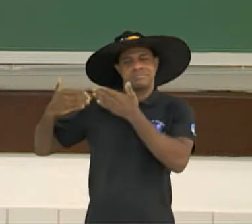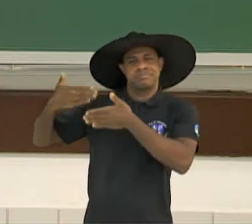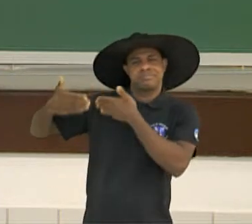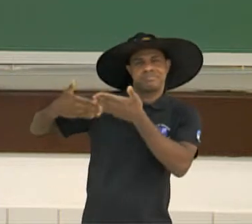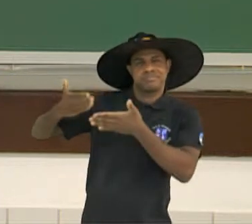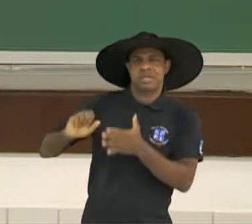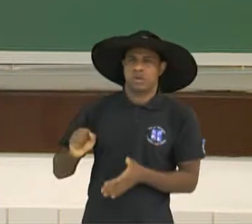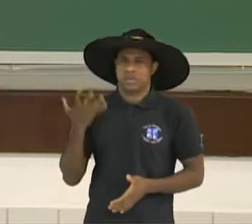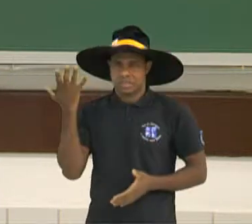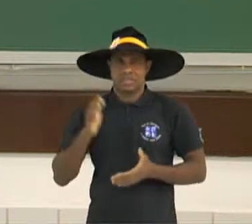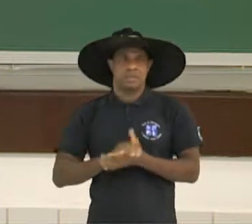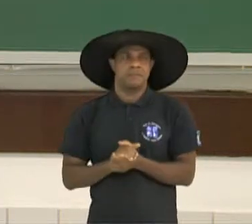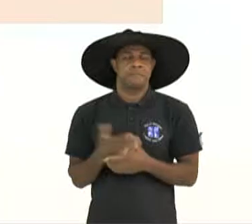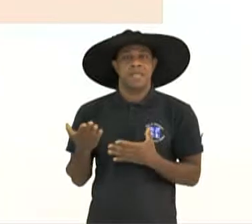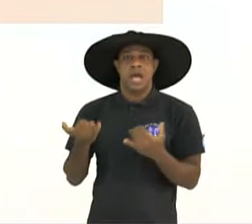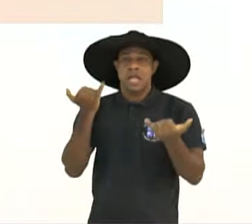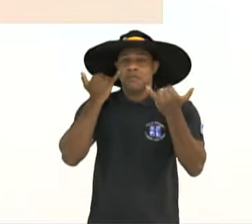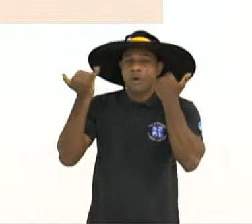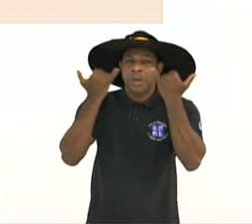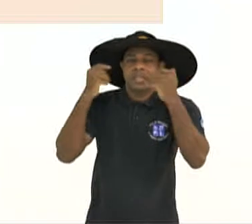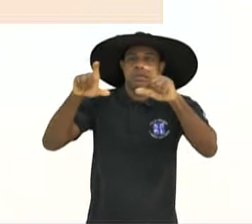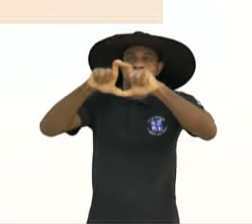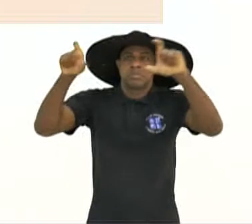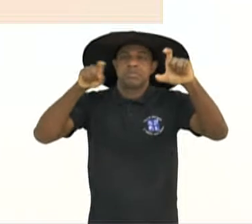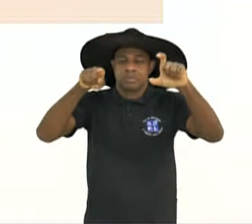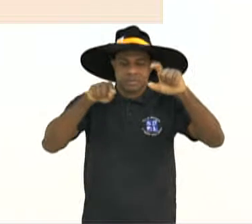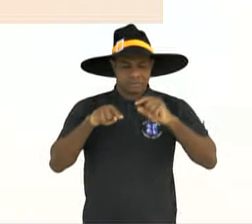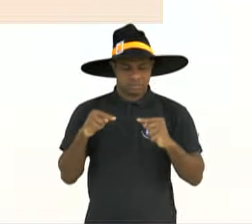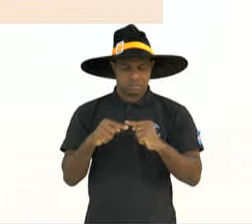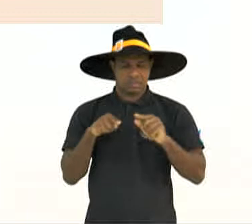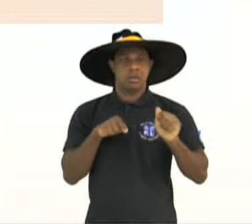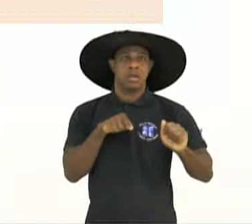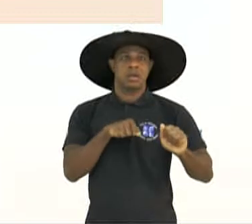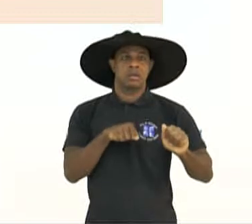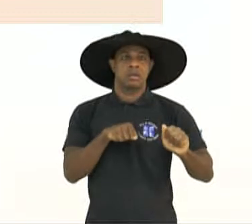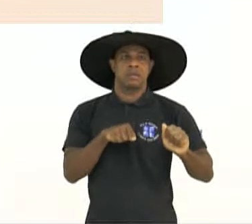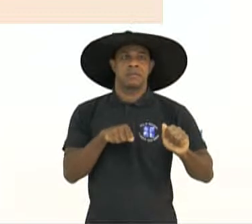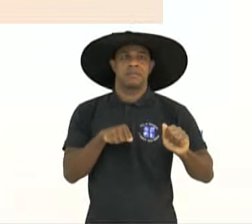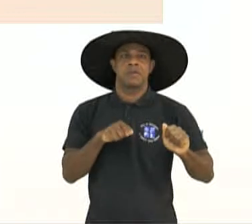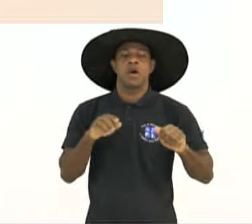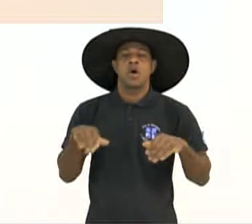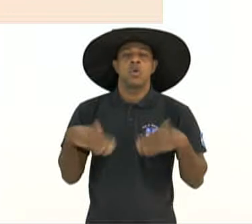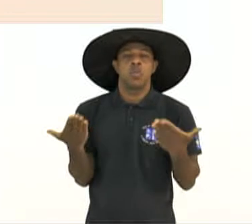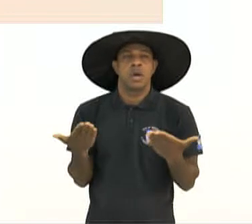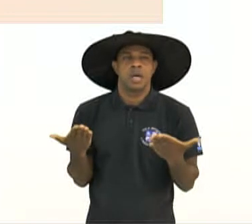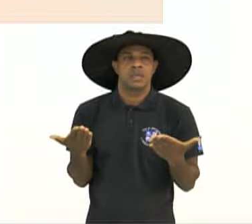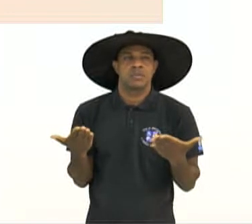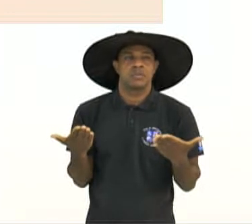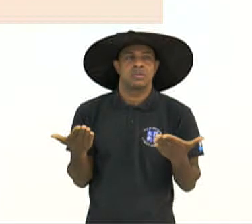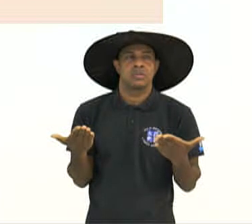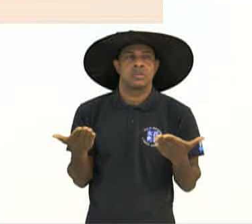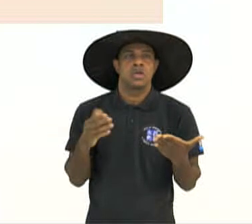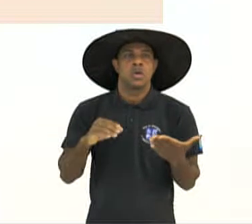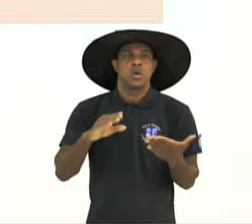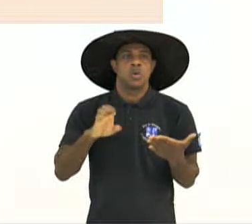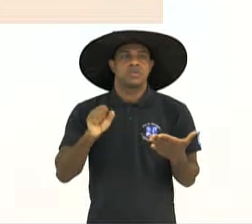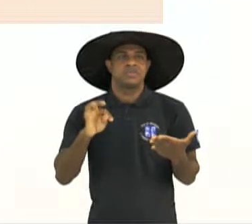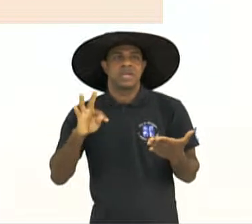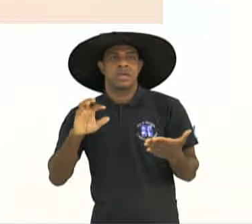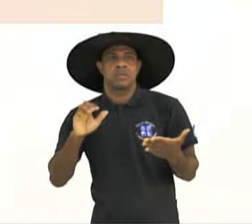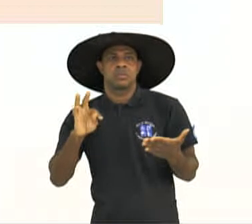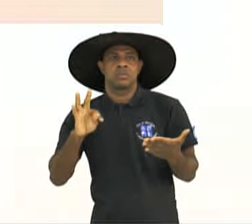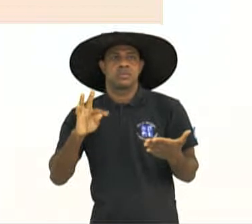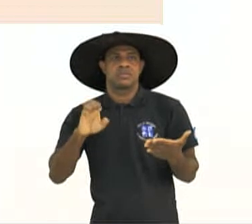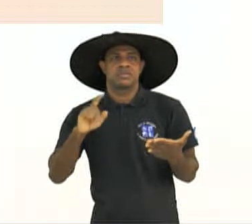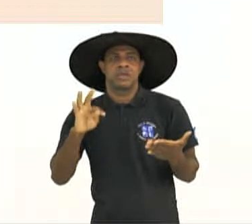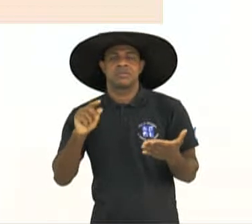Com base nessa informação, when did the Celts celebrate the festival? Quando que os celtas celebravam o festival?